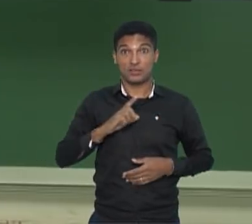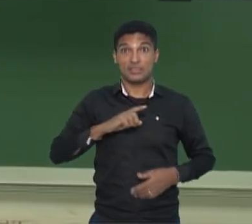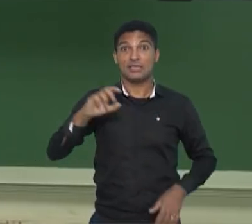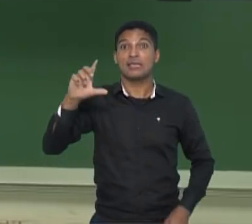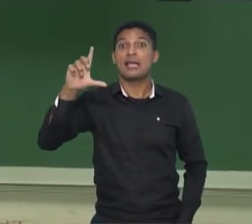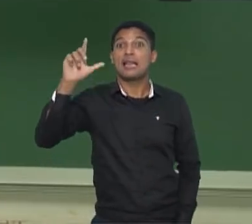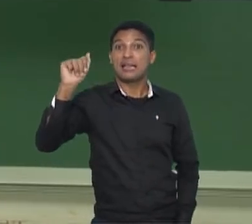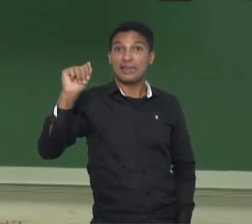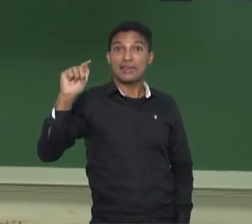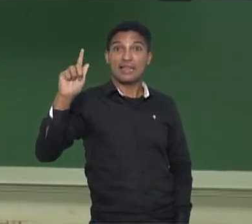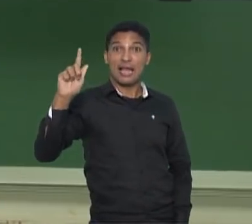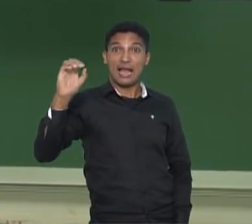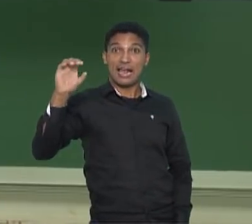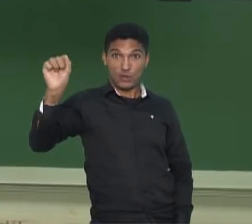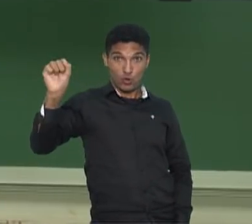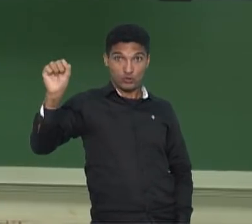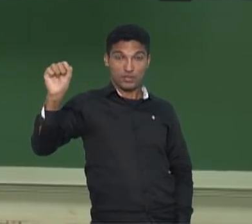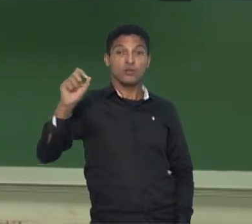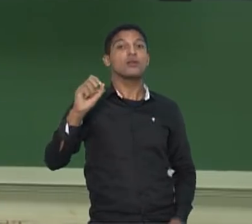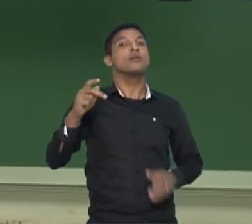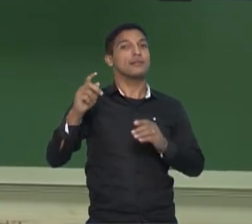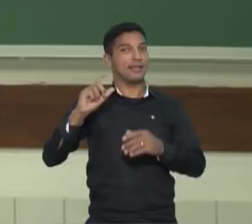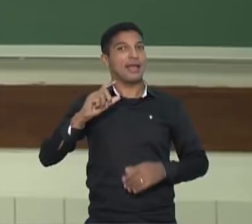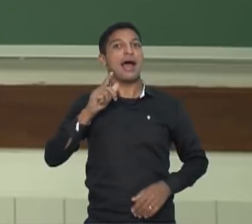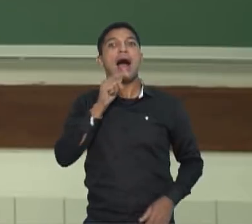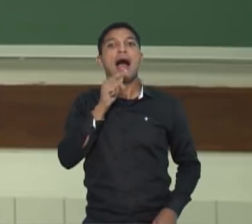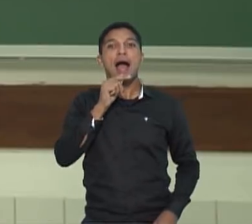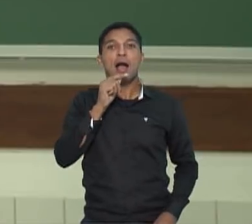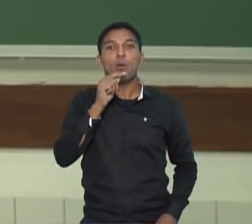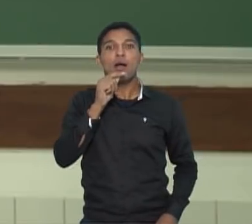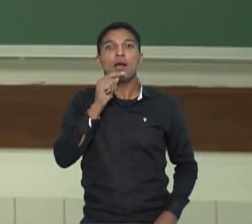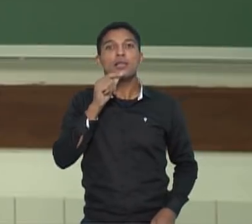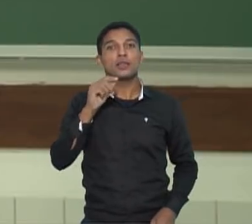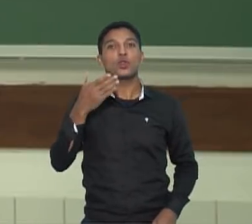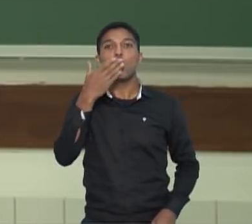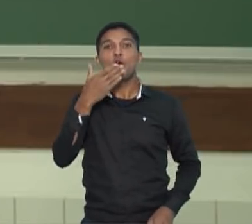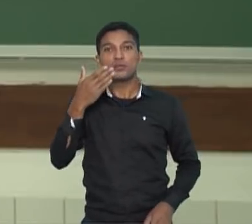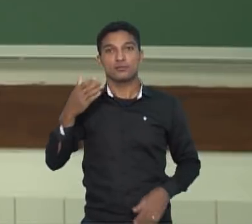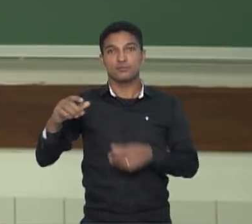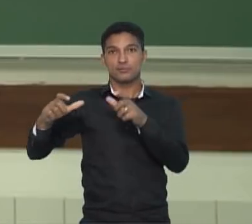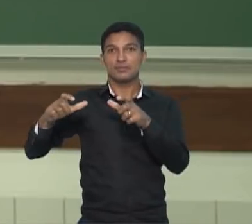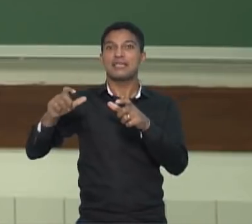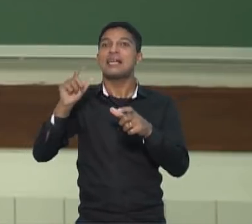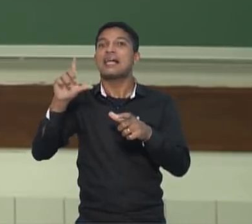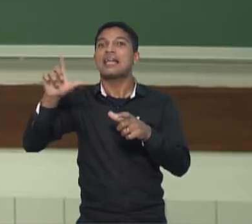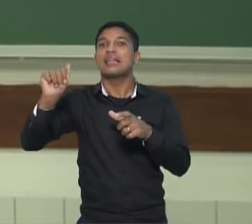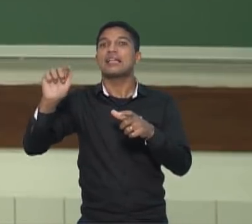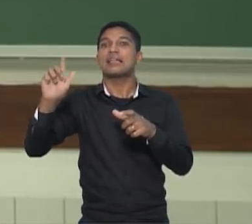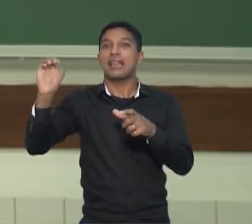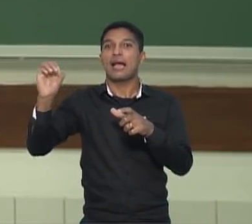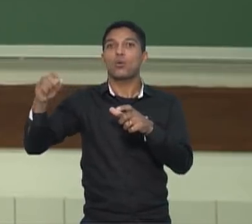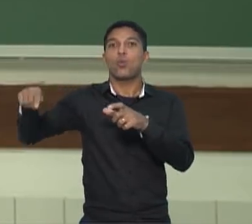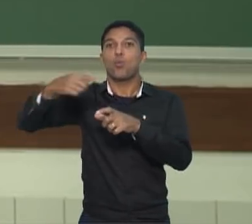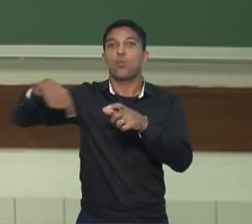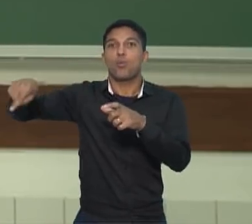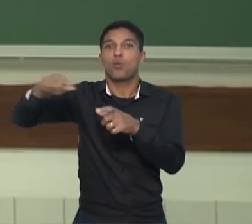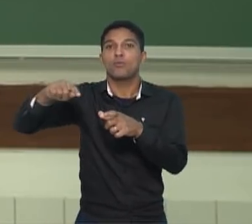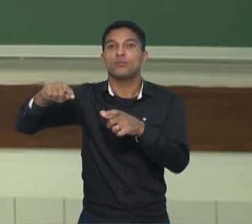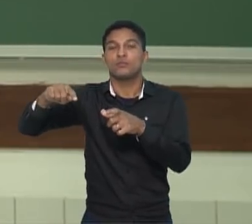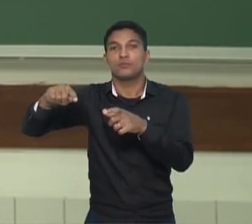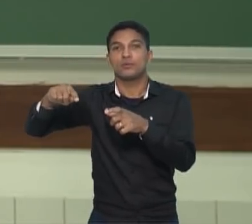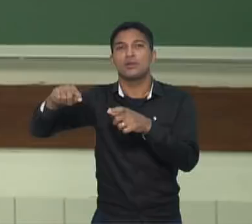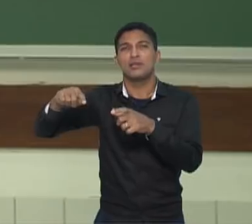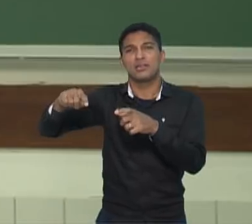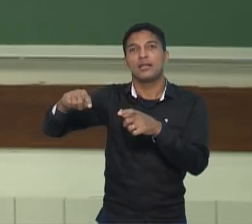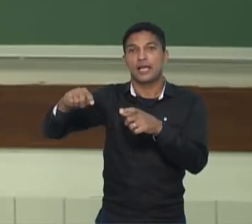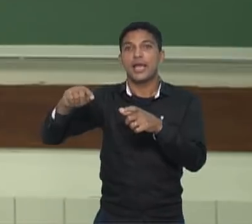que em terrenos mais baixos. Os lagos, e eles também acabam formando uma espécie